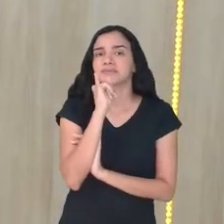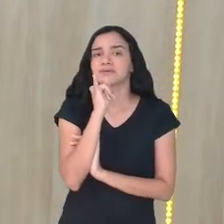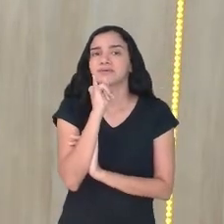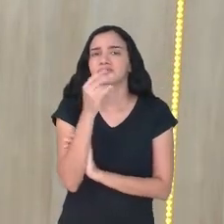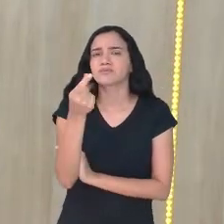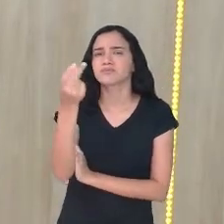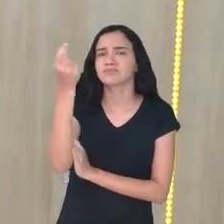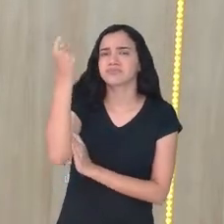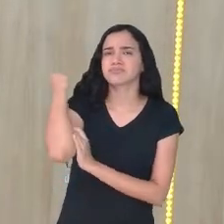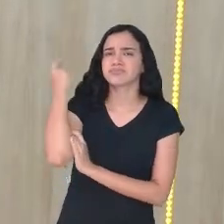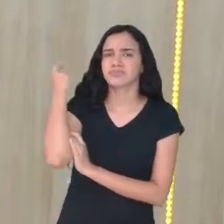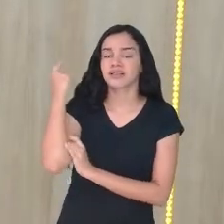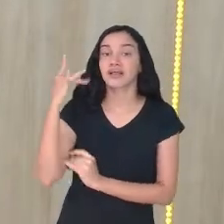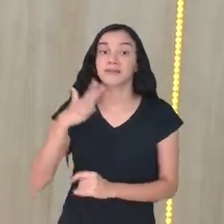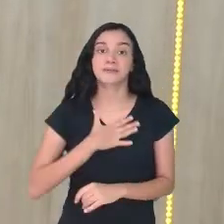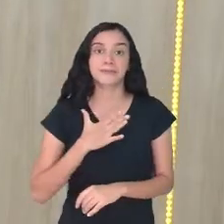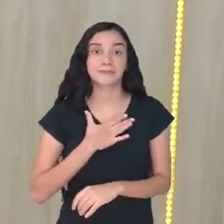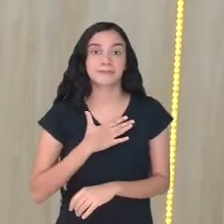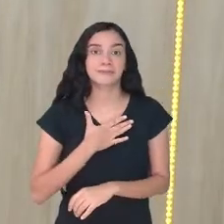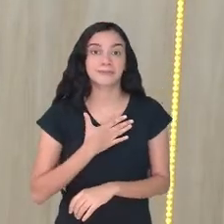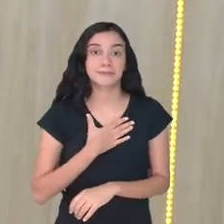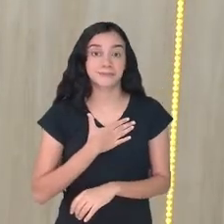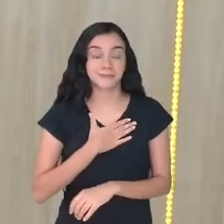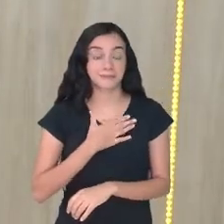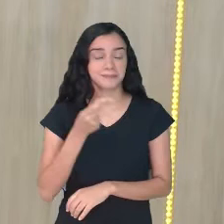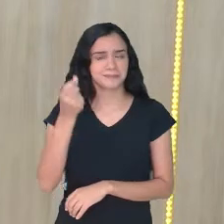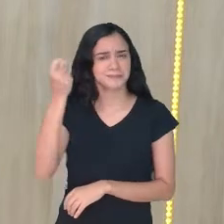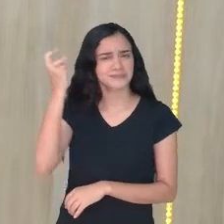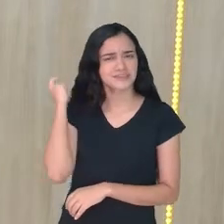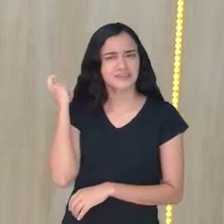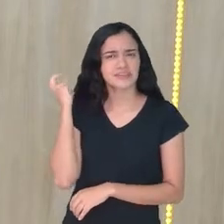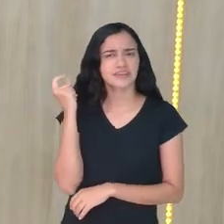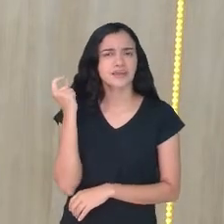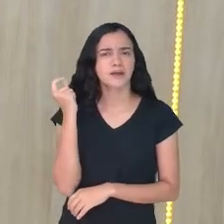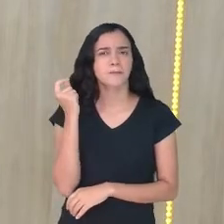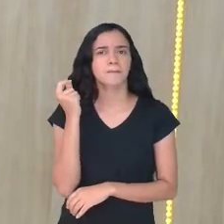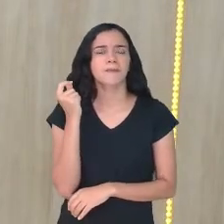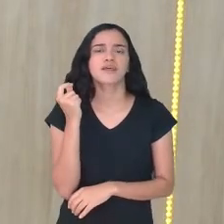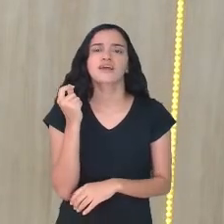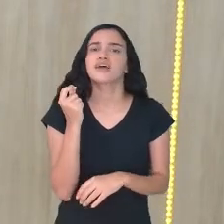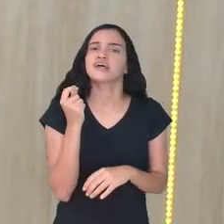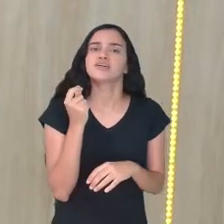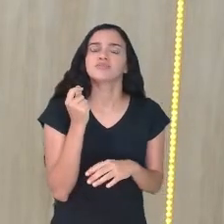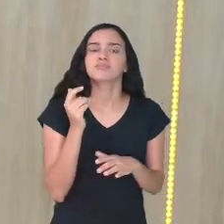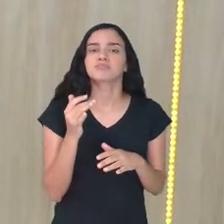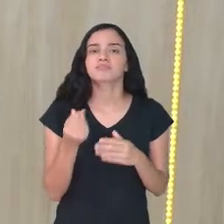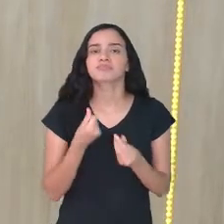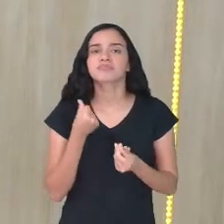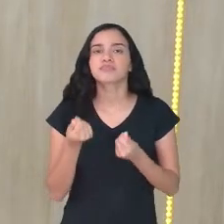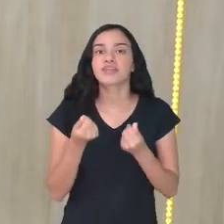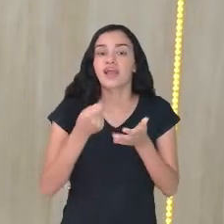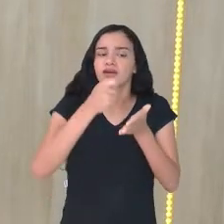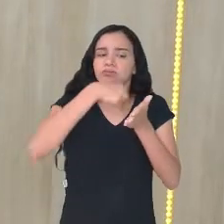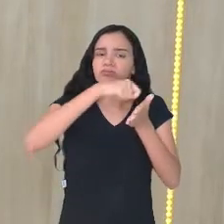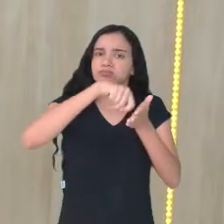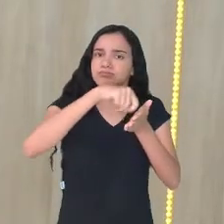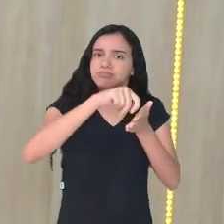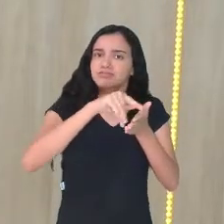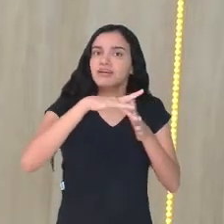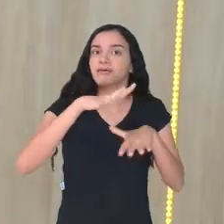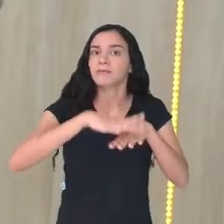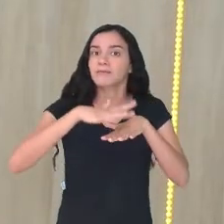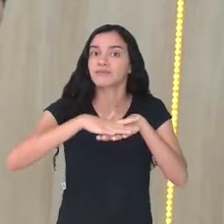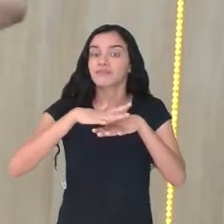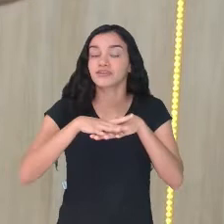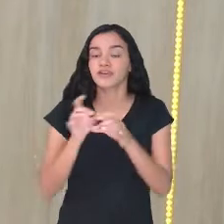muito tempo atrás, né, na minha época, não sei se na época de vocês ainda tem, a conta na caderneta vai comprar na